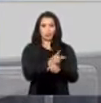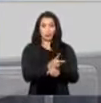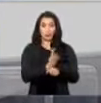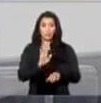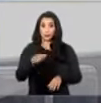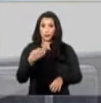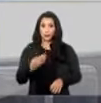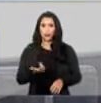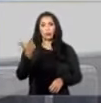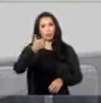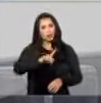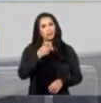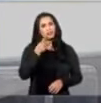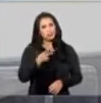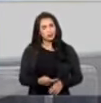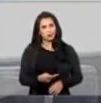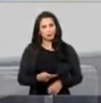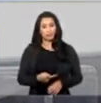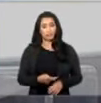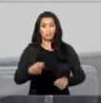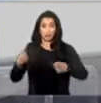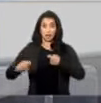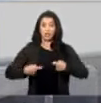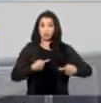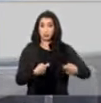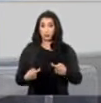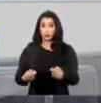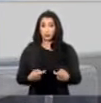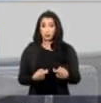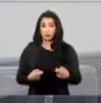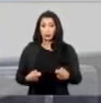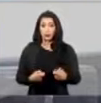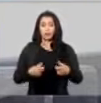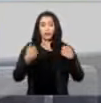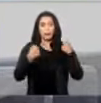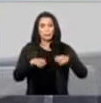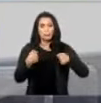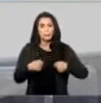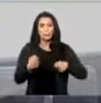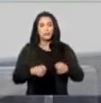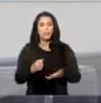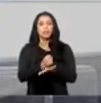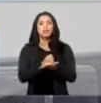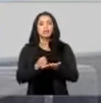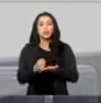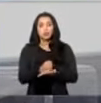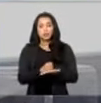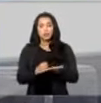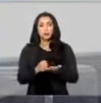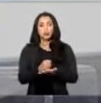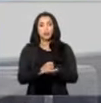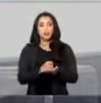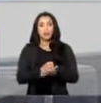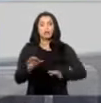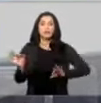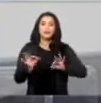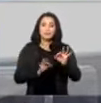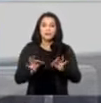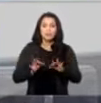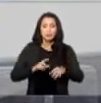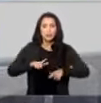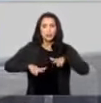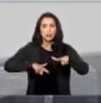insisto, essa discussão toda vai passar pela estrutura que garante a produção dos filmes, para que a censura não